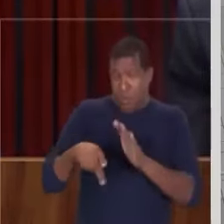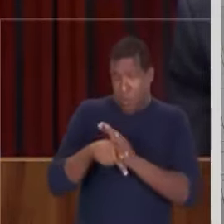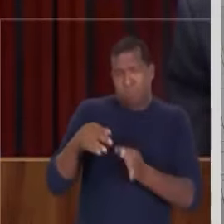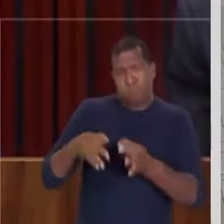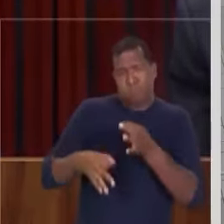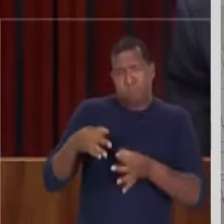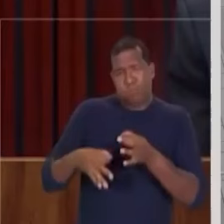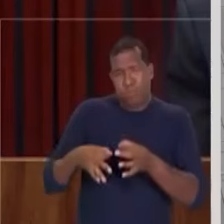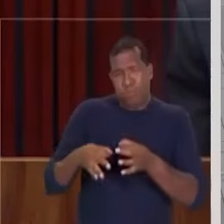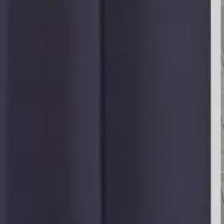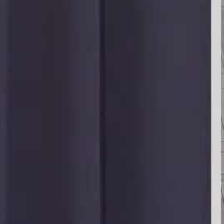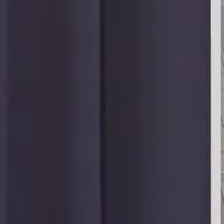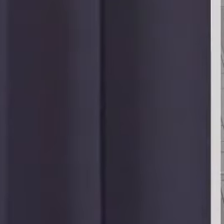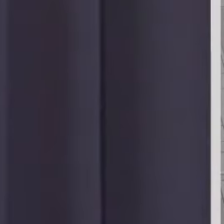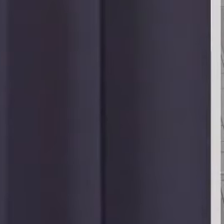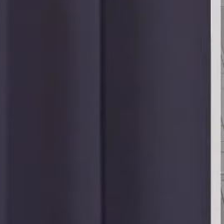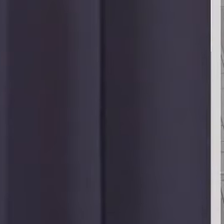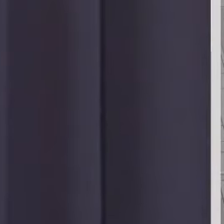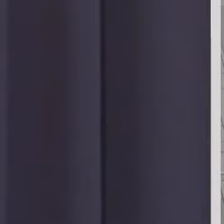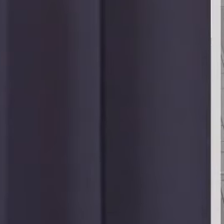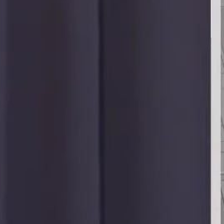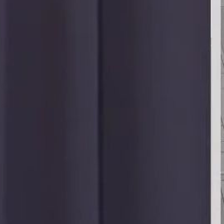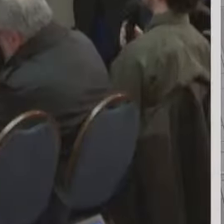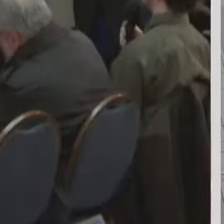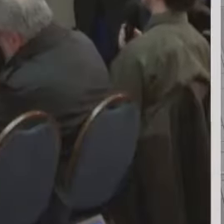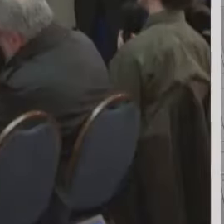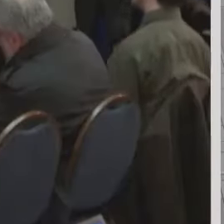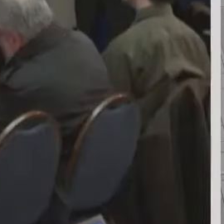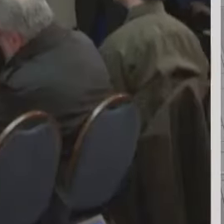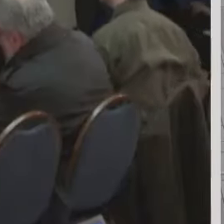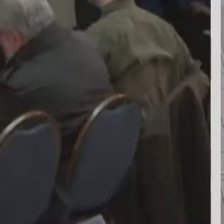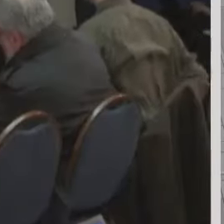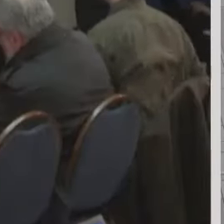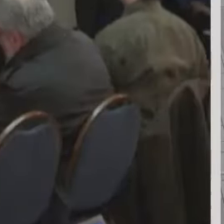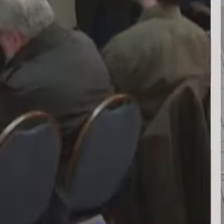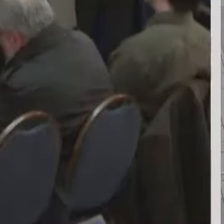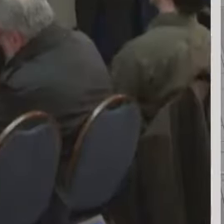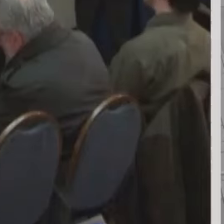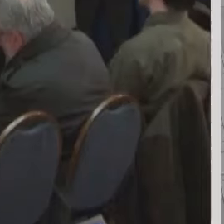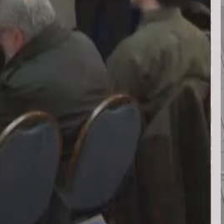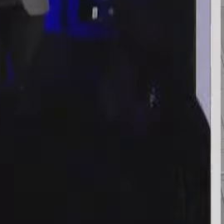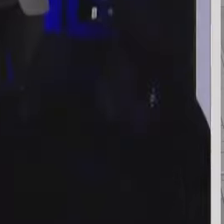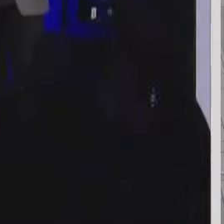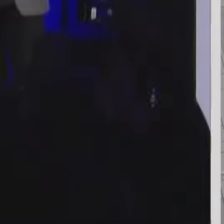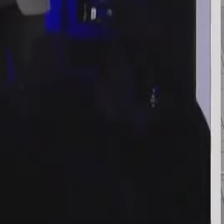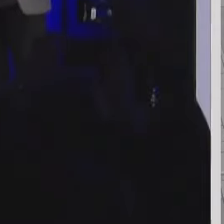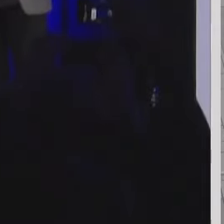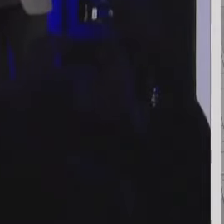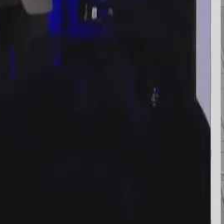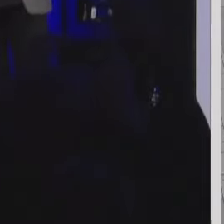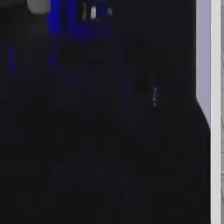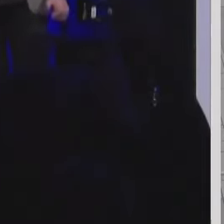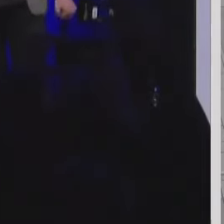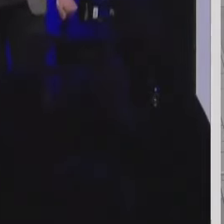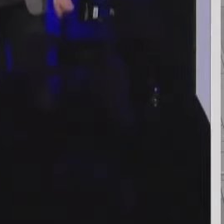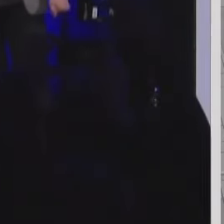Musk para prestar esclarecimentos e tal. Eu acho ótimo, eu acho excelente. Ele que venha dar os esclarecimentos dele, ele que venha se